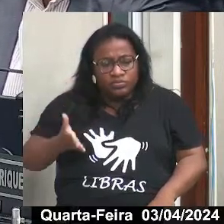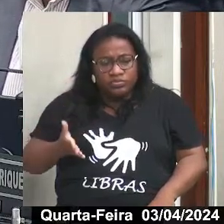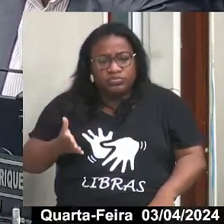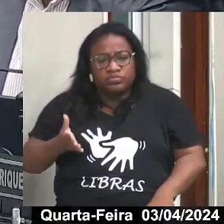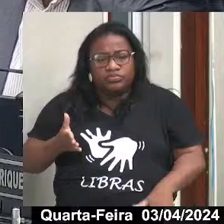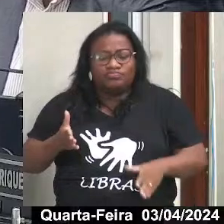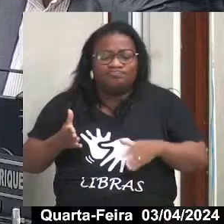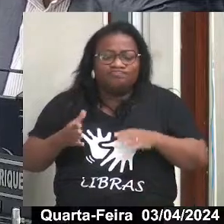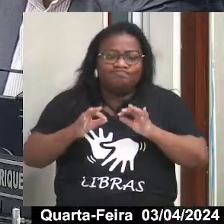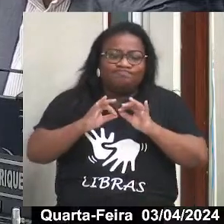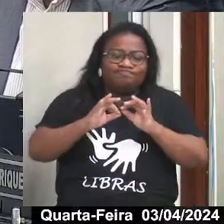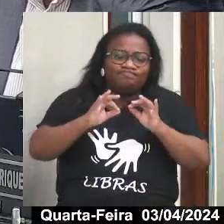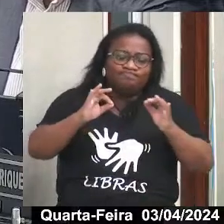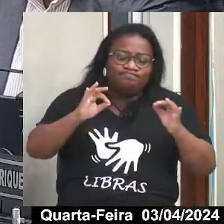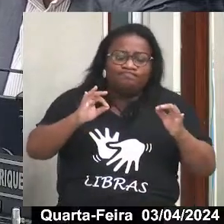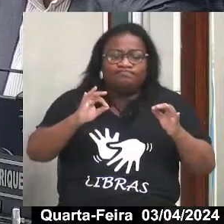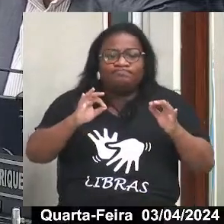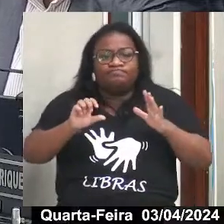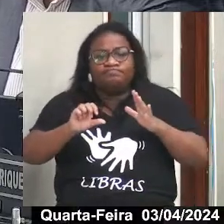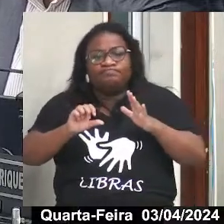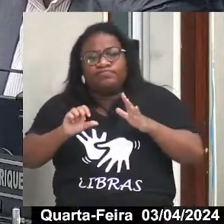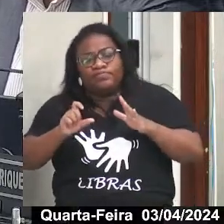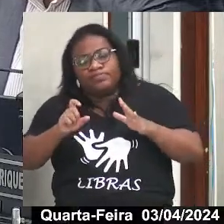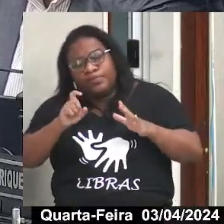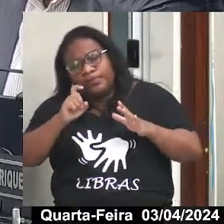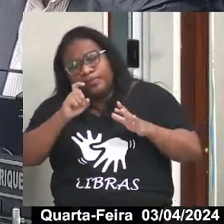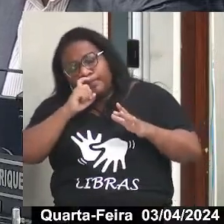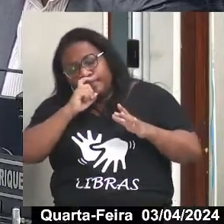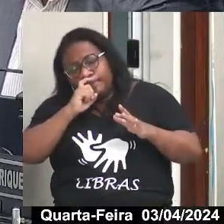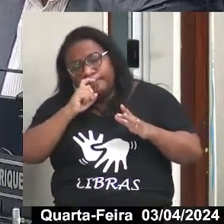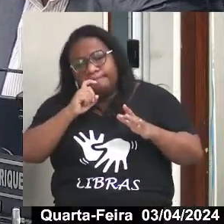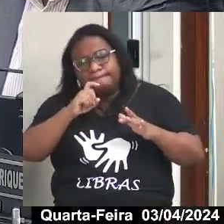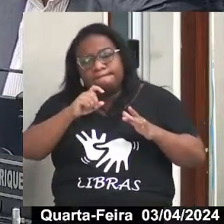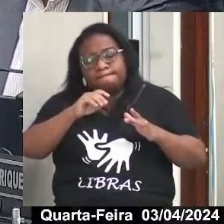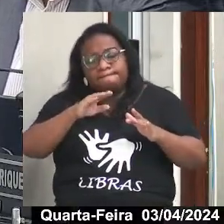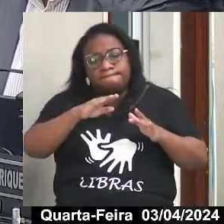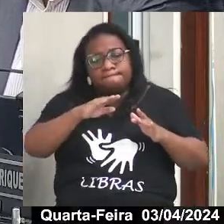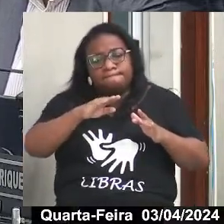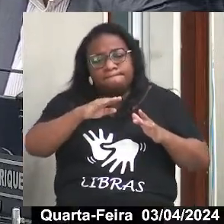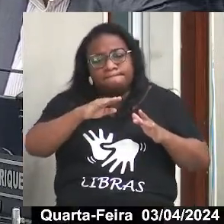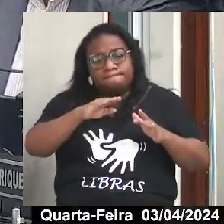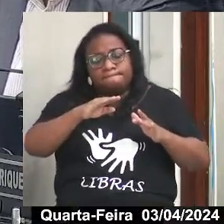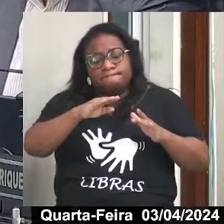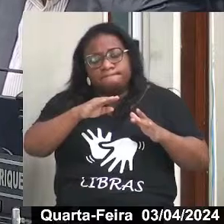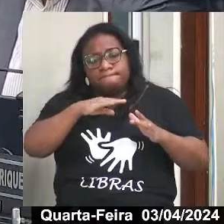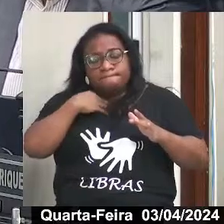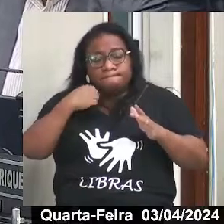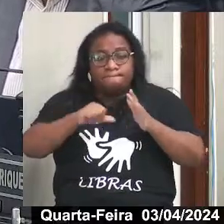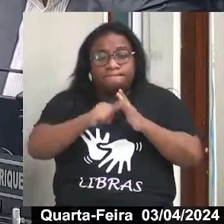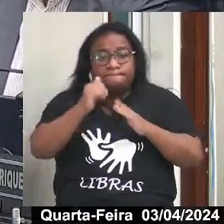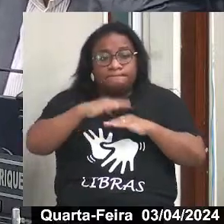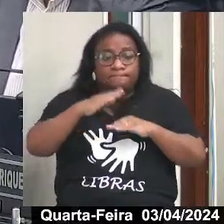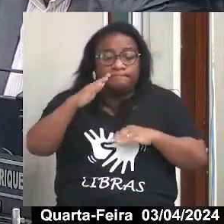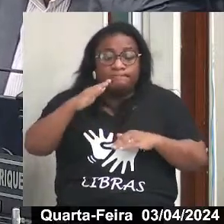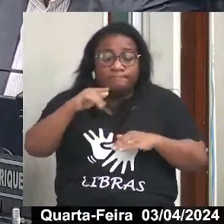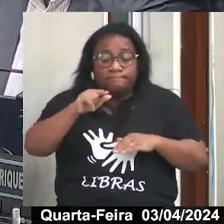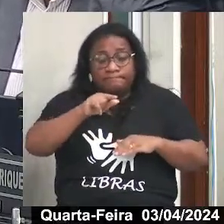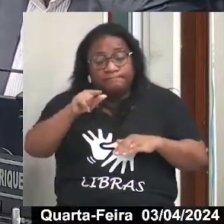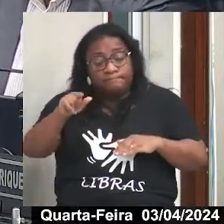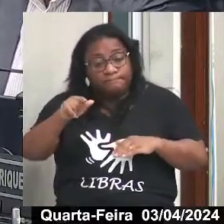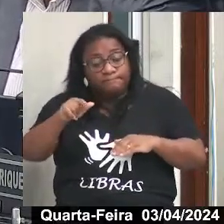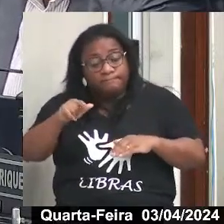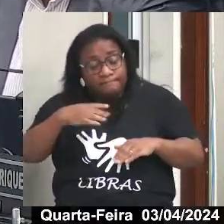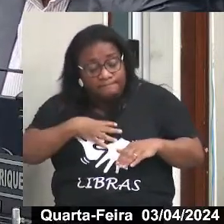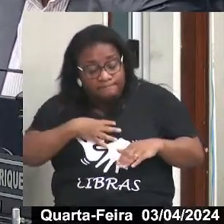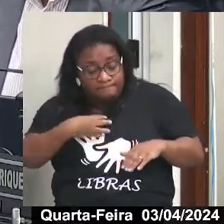ordem da vida, né, que é o pai, o filho enterrar o pai, né, e